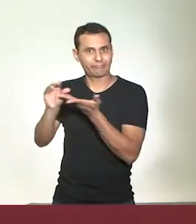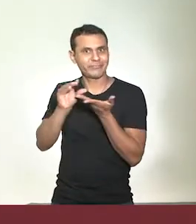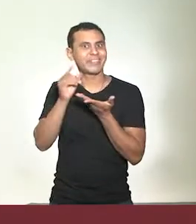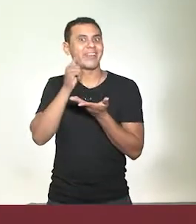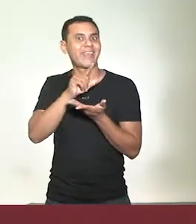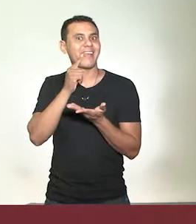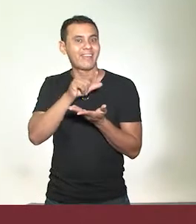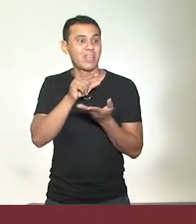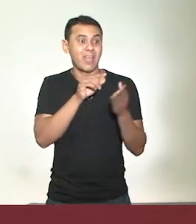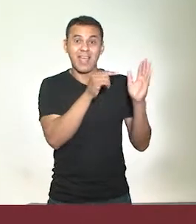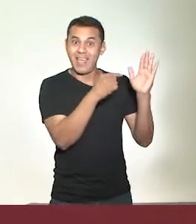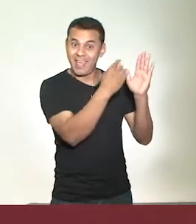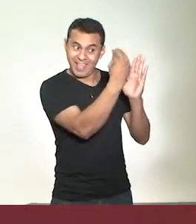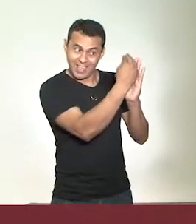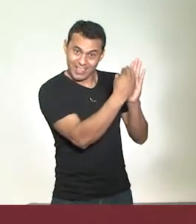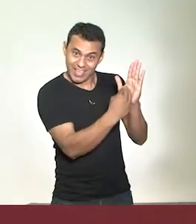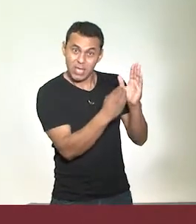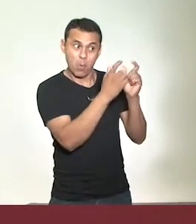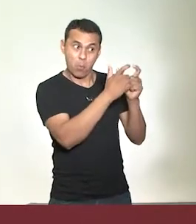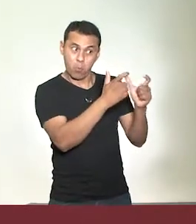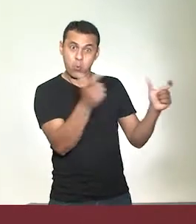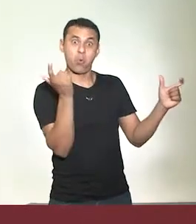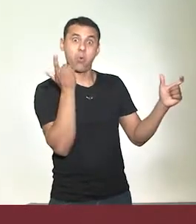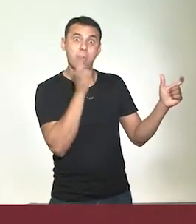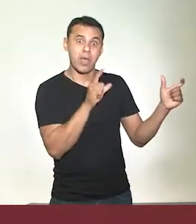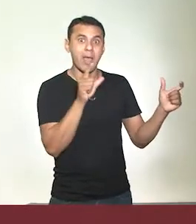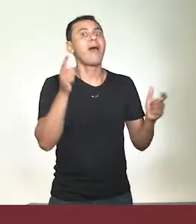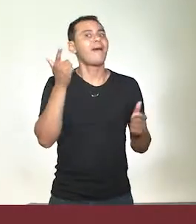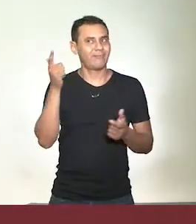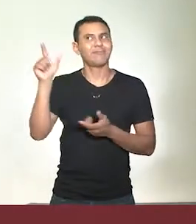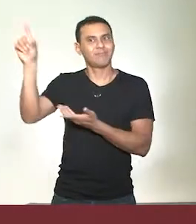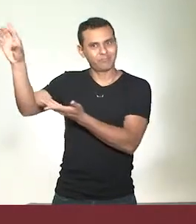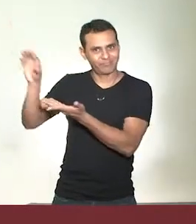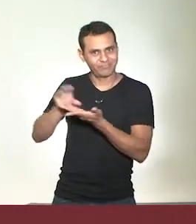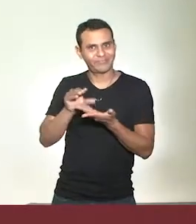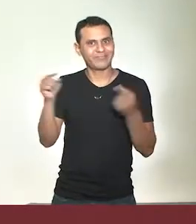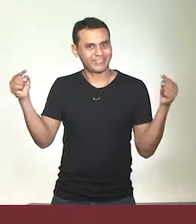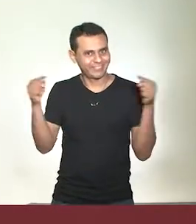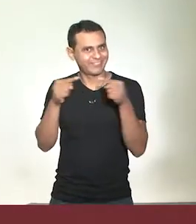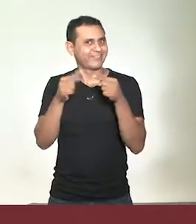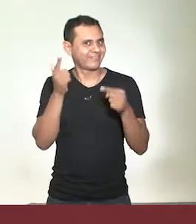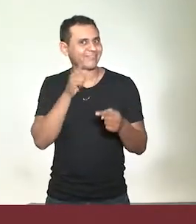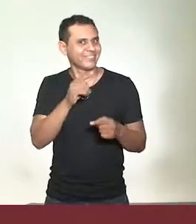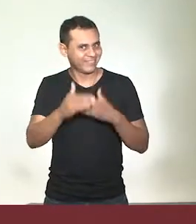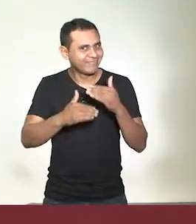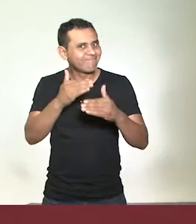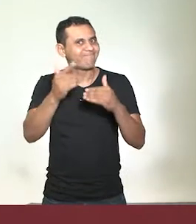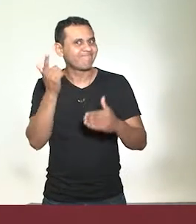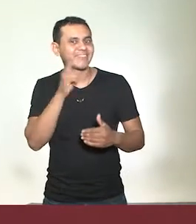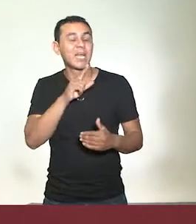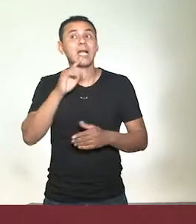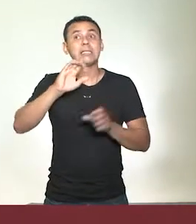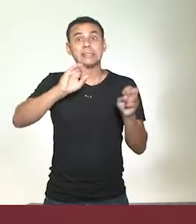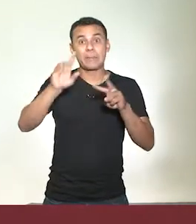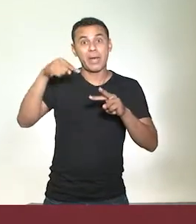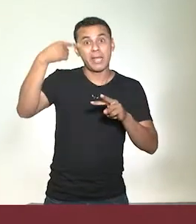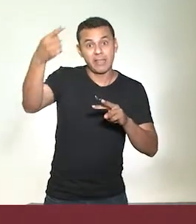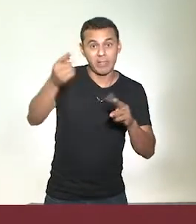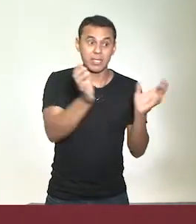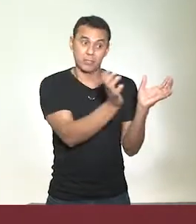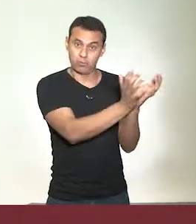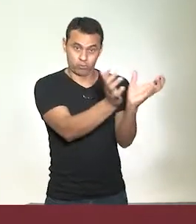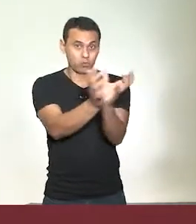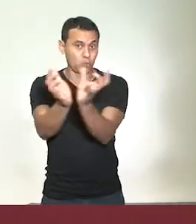universidade consiga ampliar essas metas então o processo que começa na semana que vem os